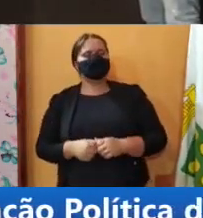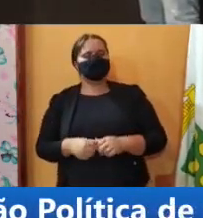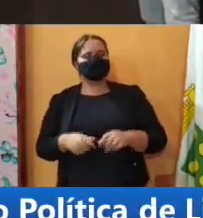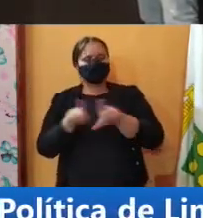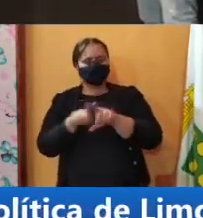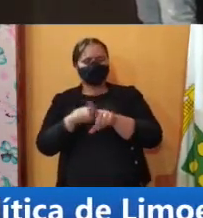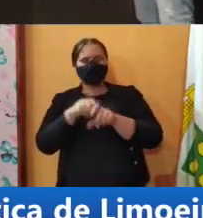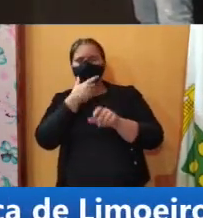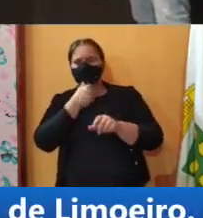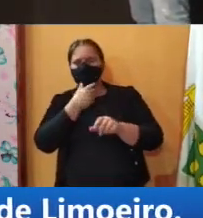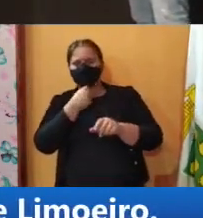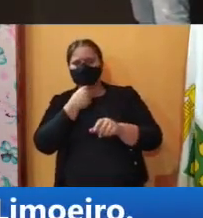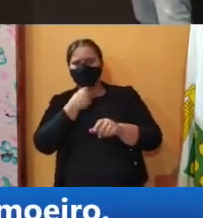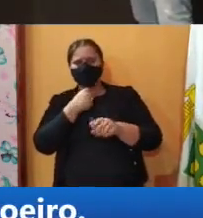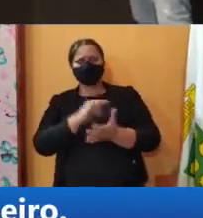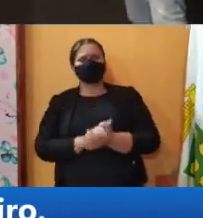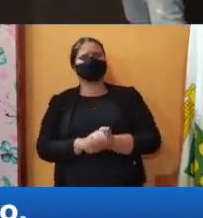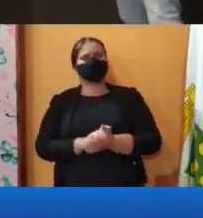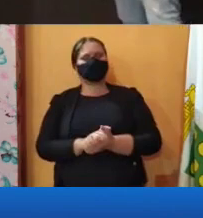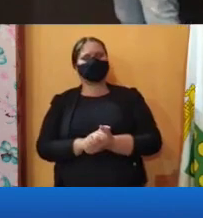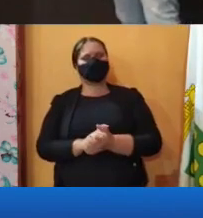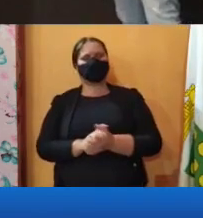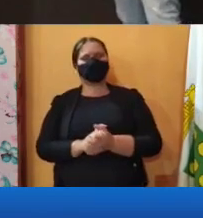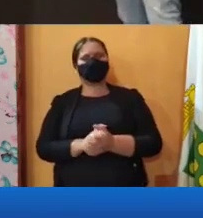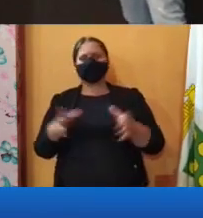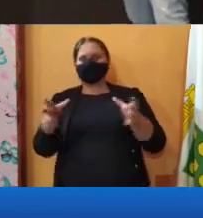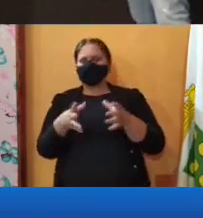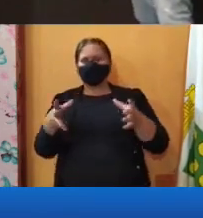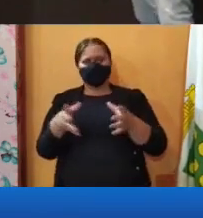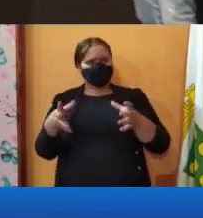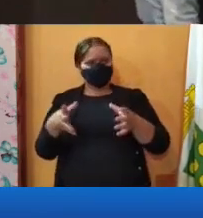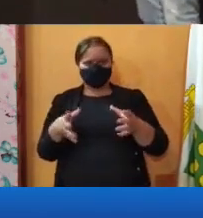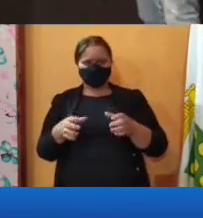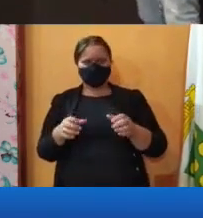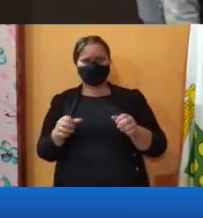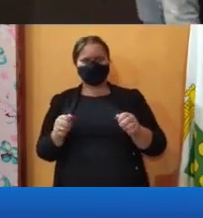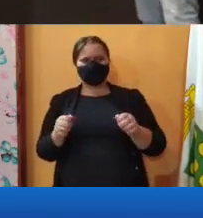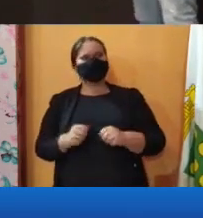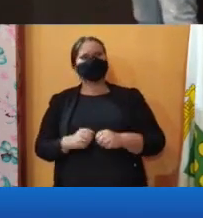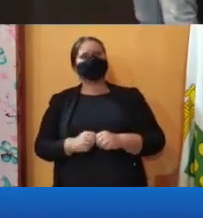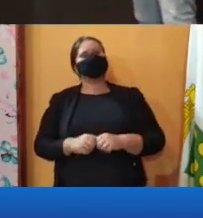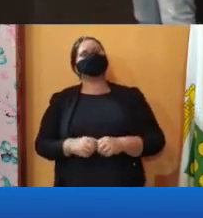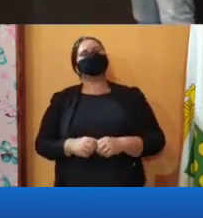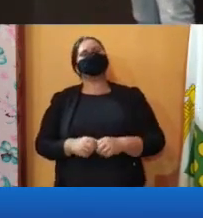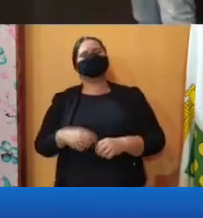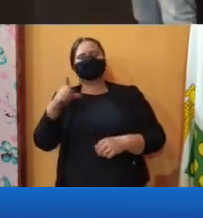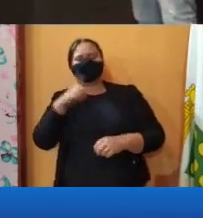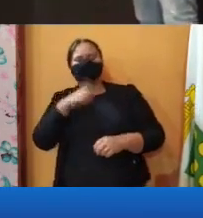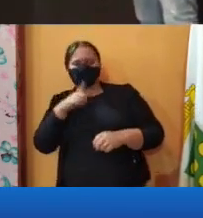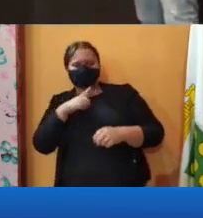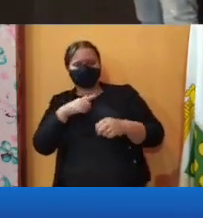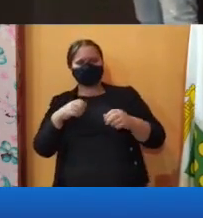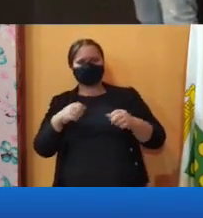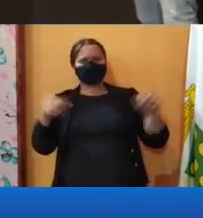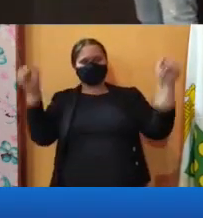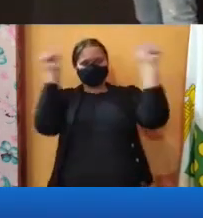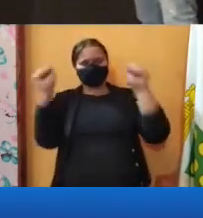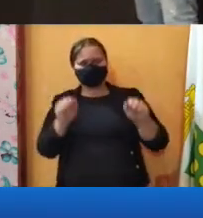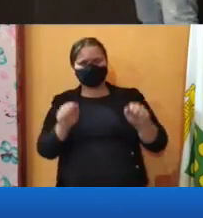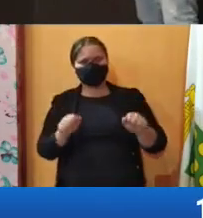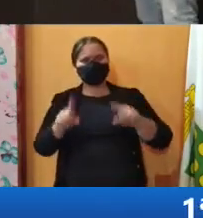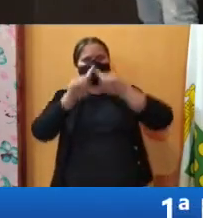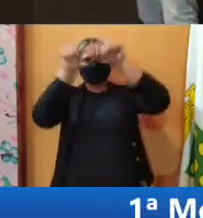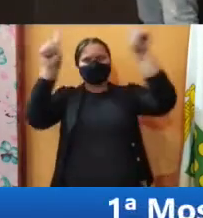É, Roseles dispensa comentários. Aí é show de bola. Está lá na minha sala, no coração